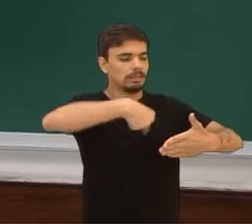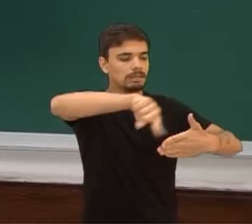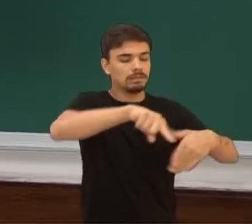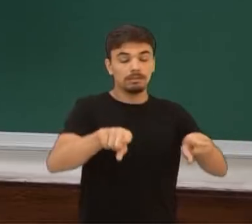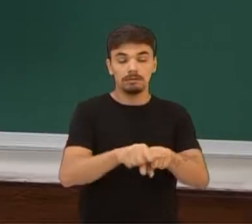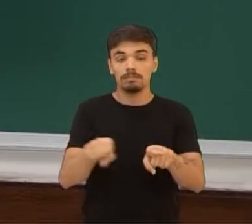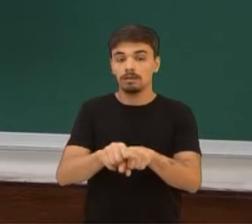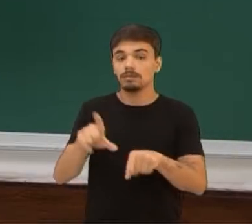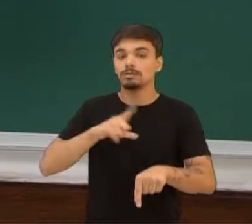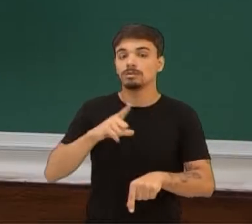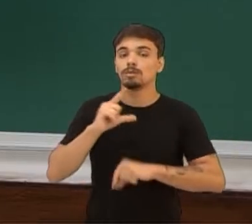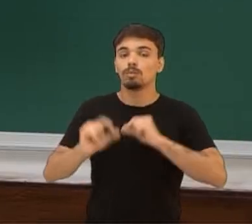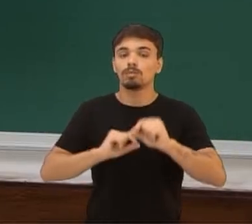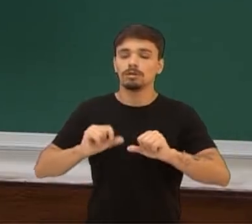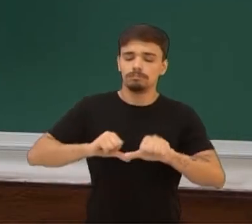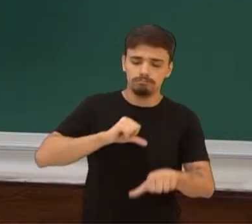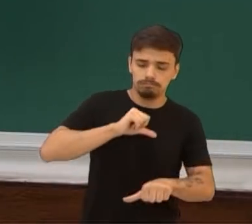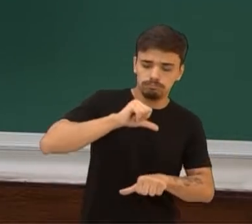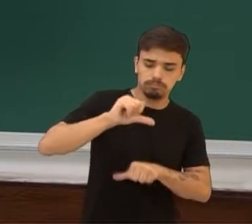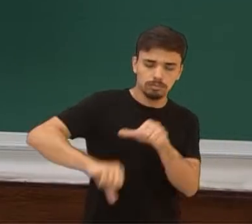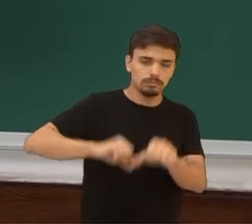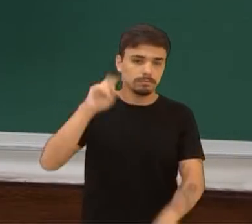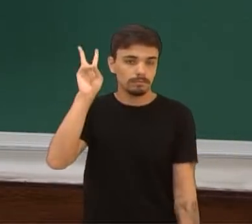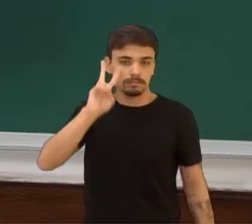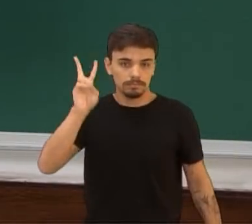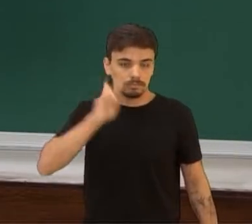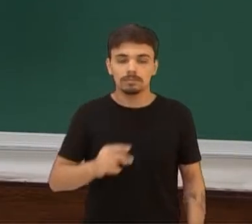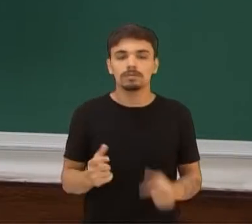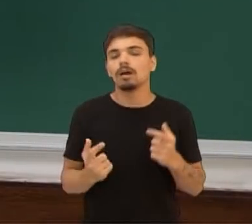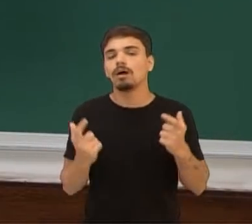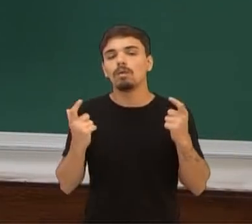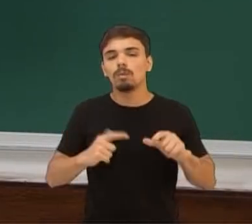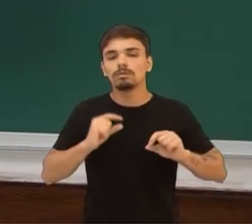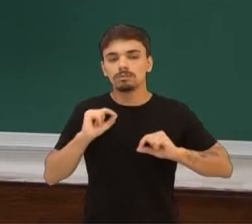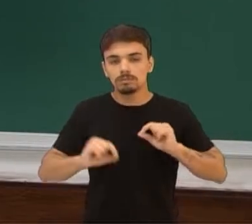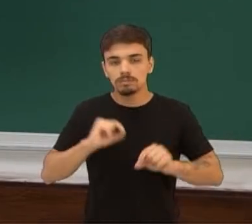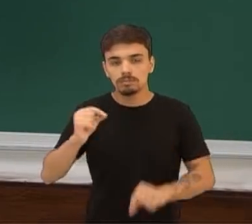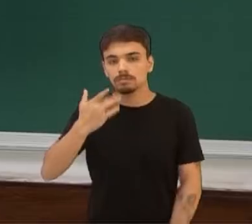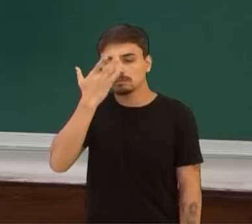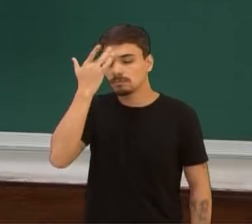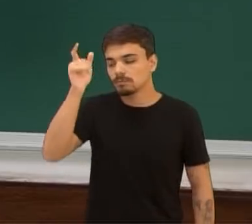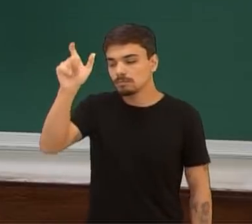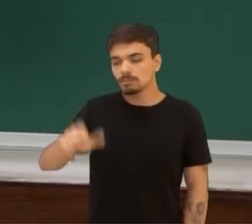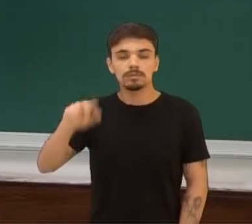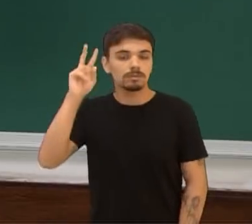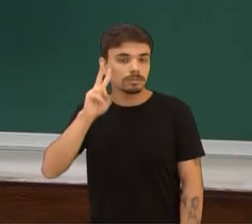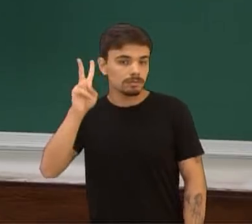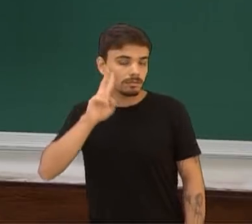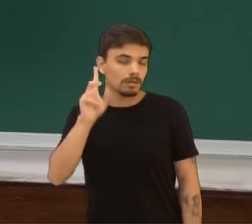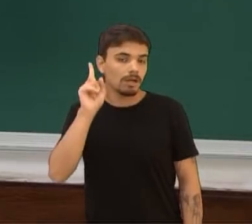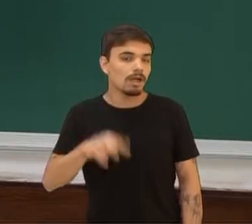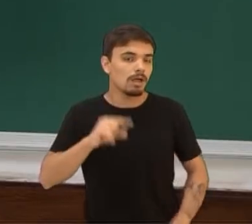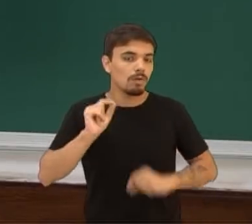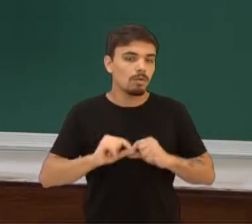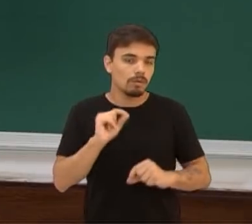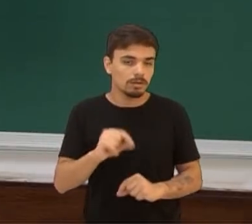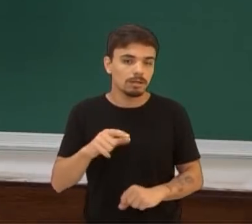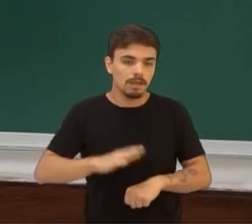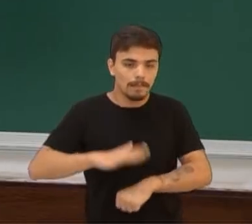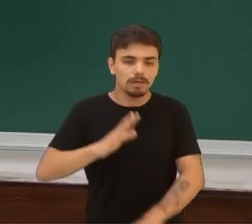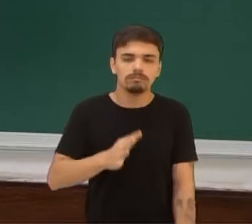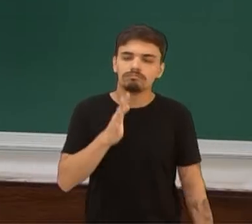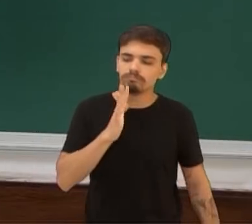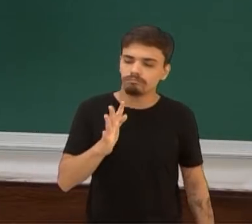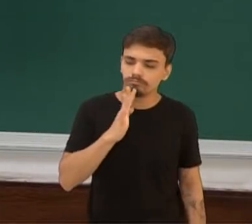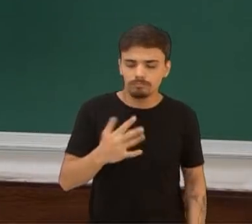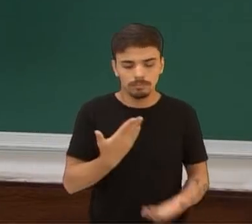que ocorreu uma grande transformação historiográfica onde os sujeitos históricos vão ser mais